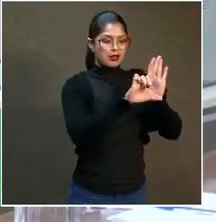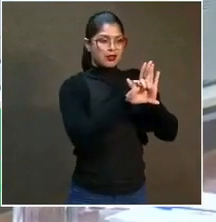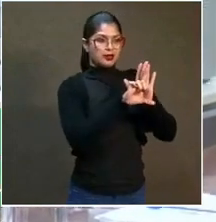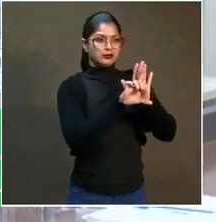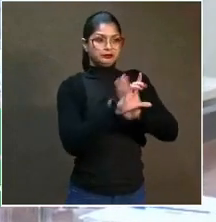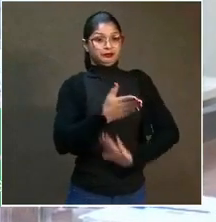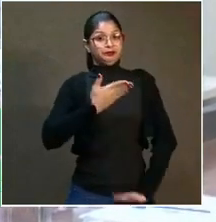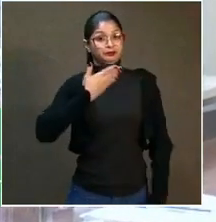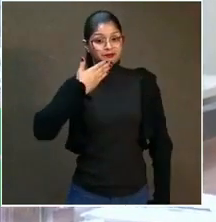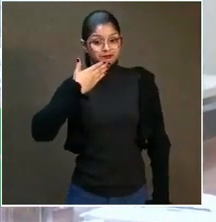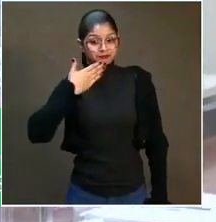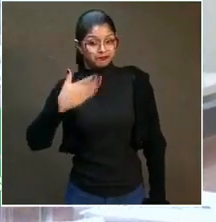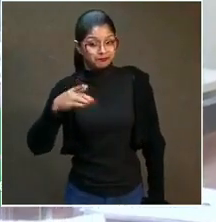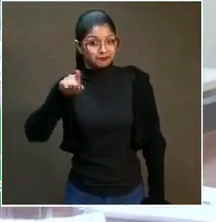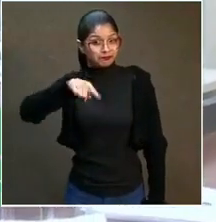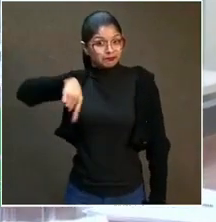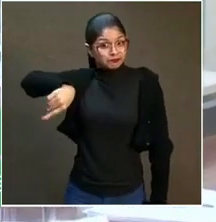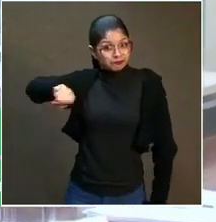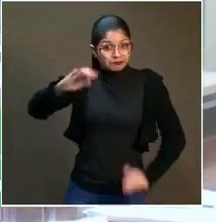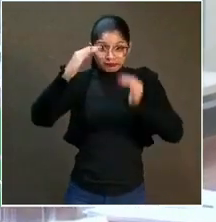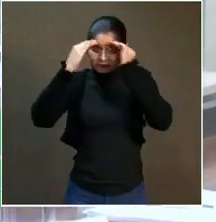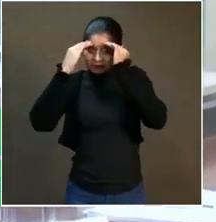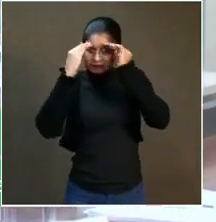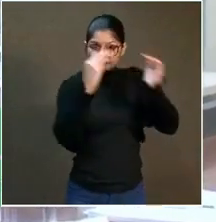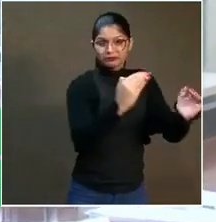Estou pedindo a aplicação da lei.